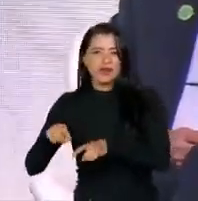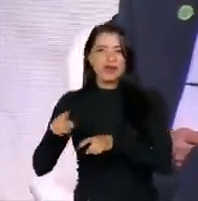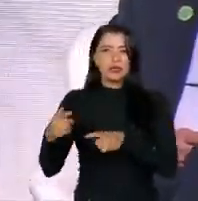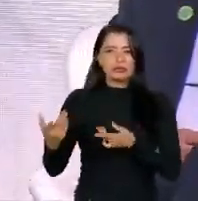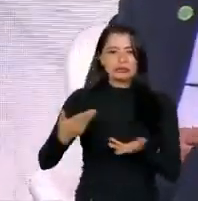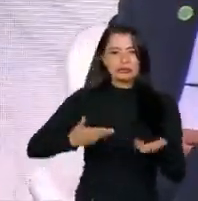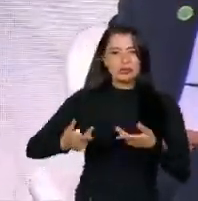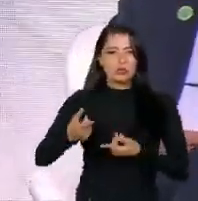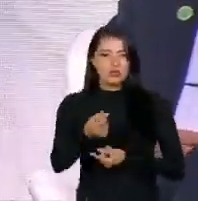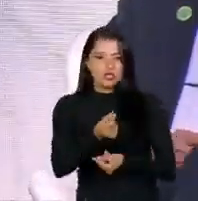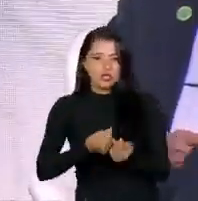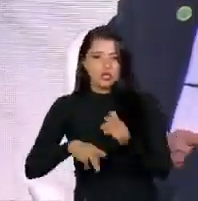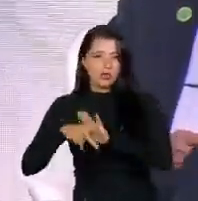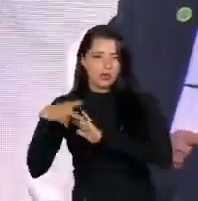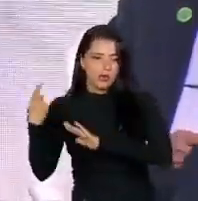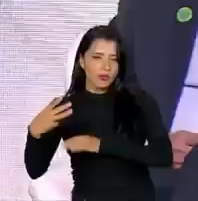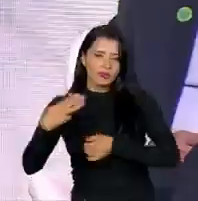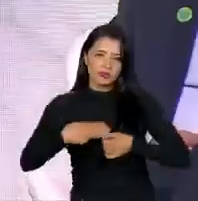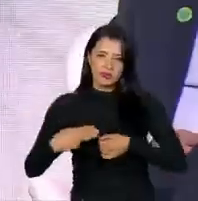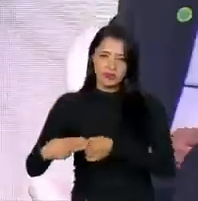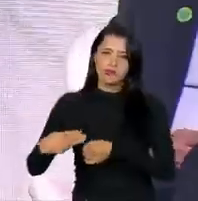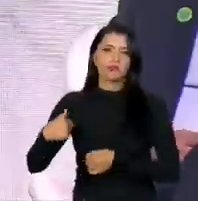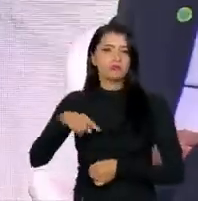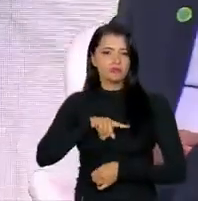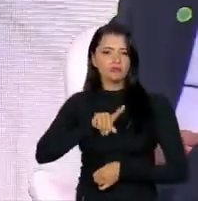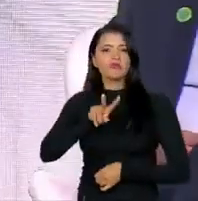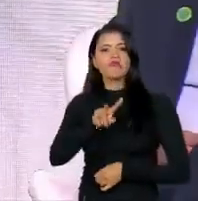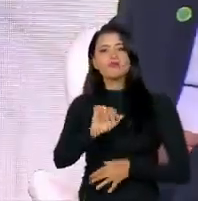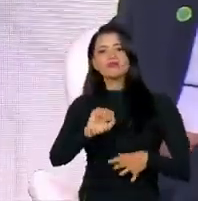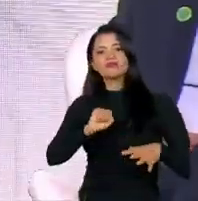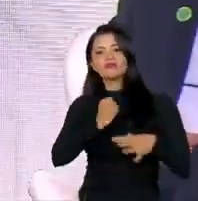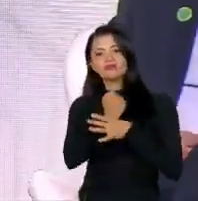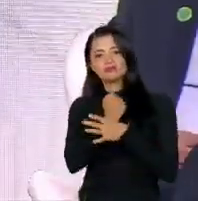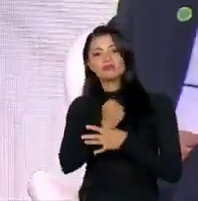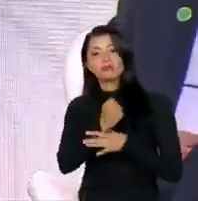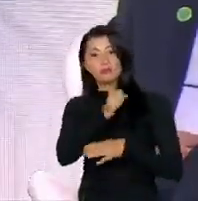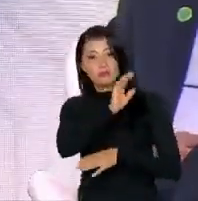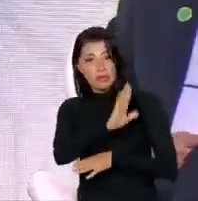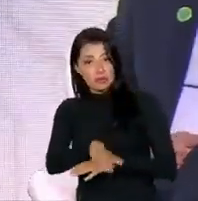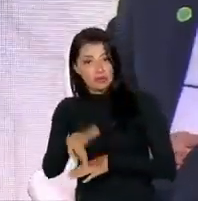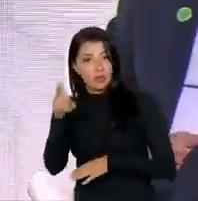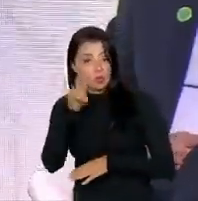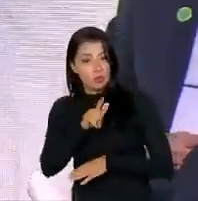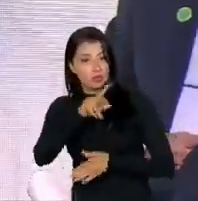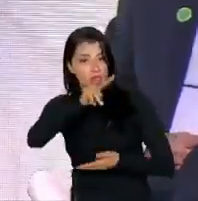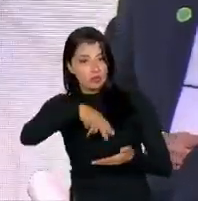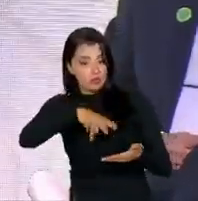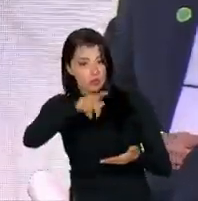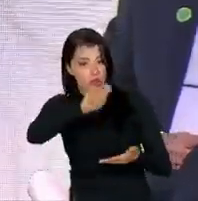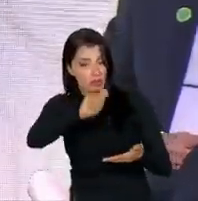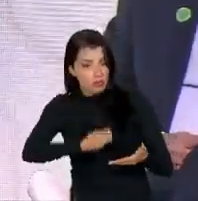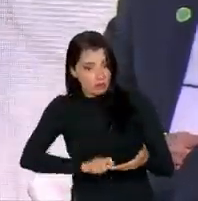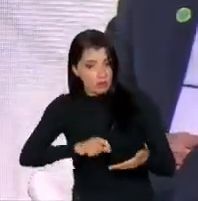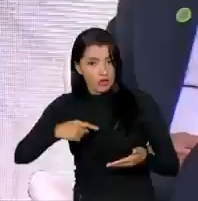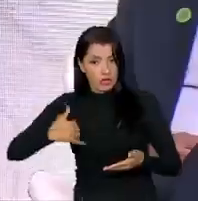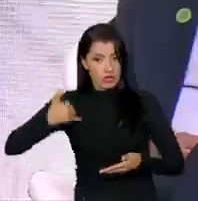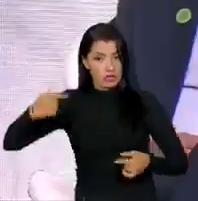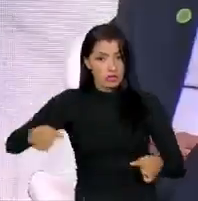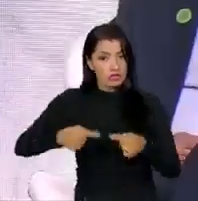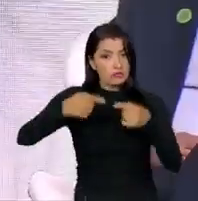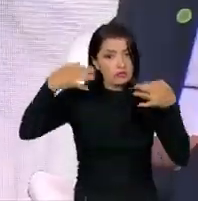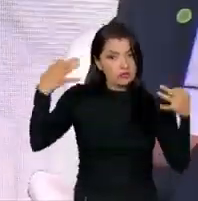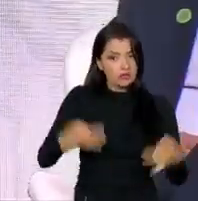das finanças do município. E nós só vamos garantir que a criança seja alfabetizada na idade certa se a gente